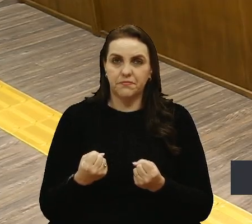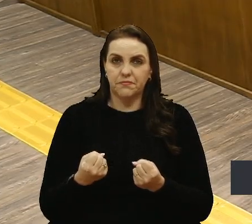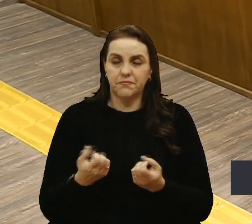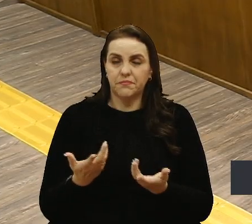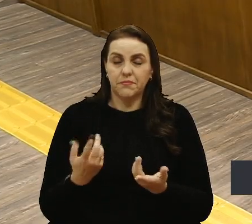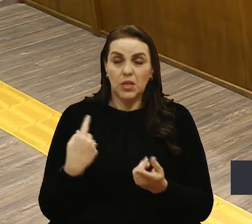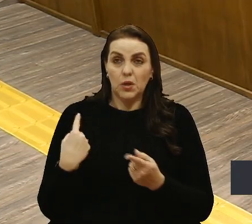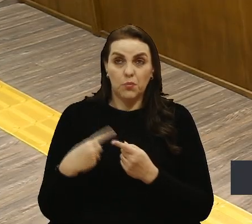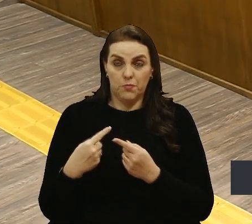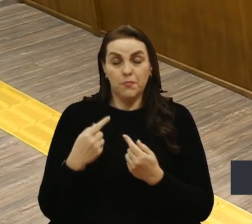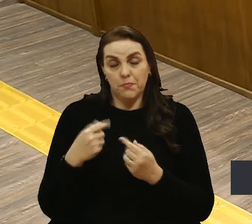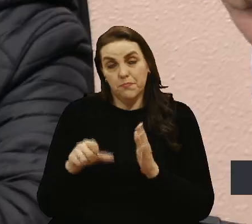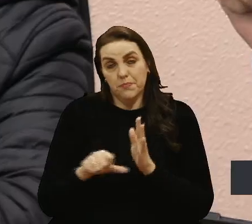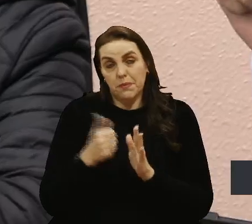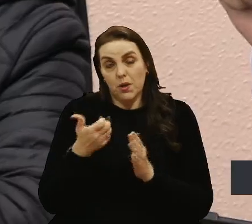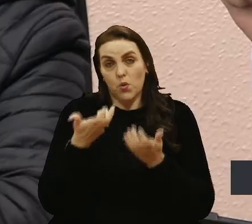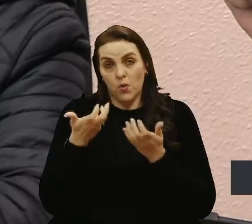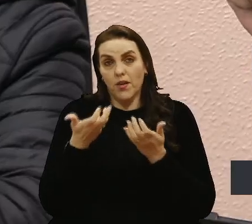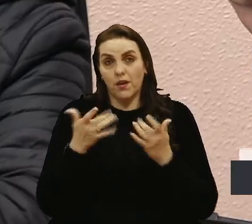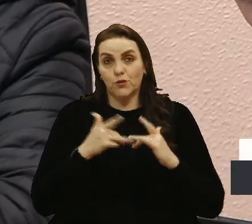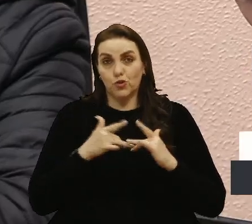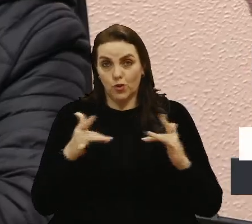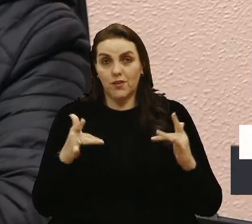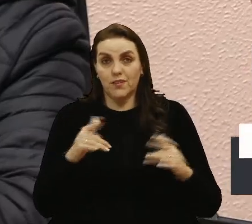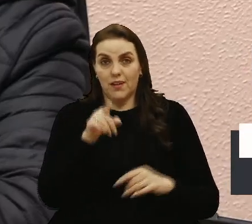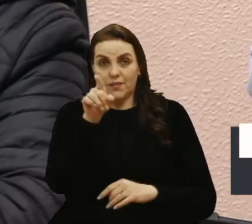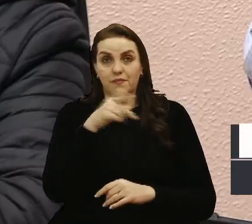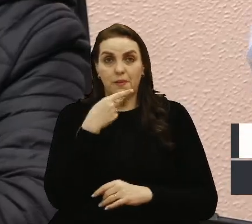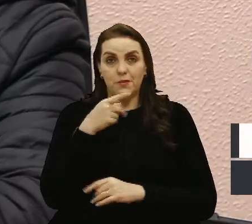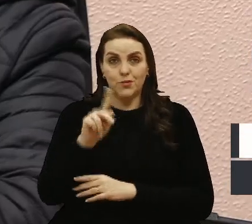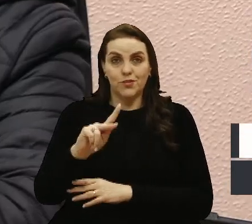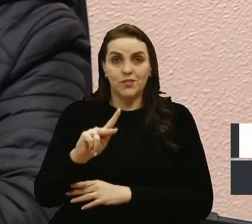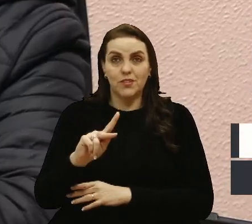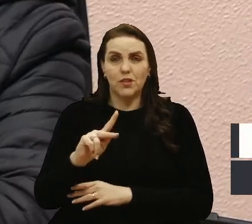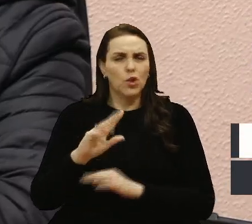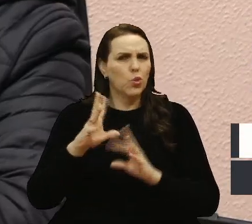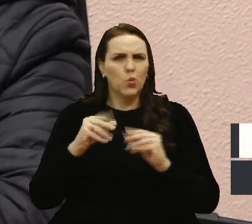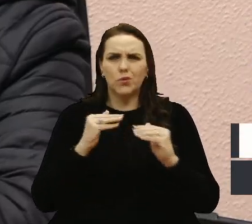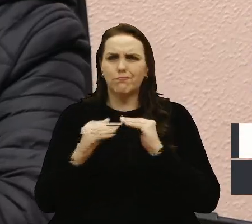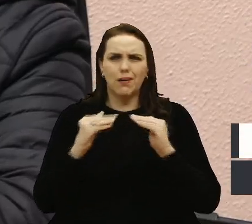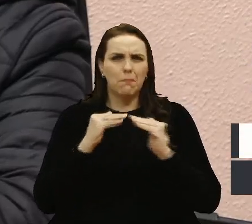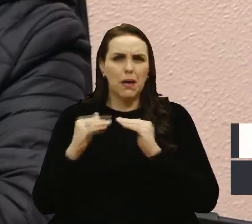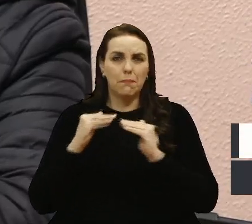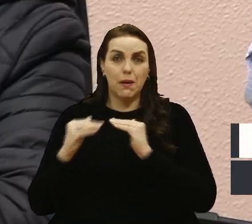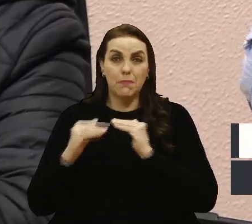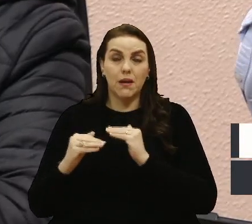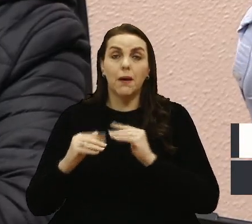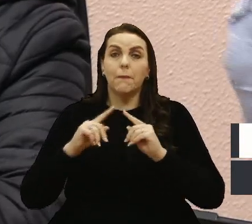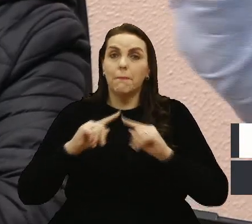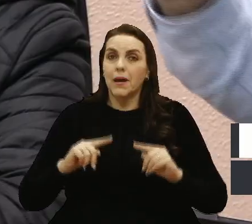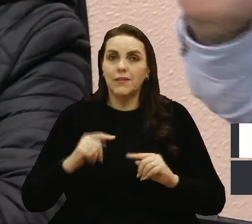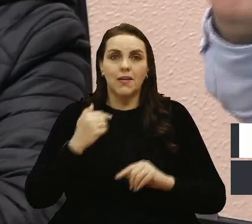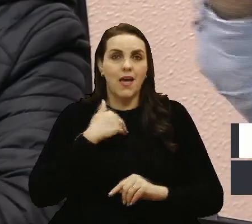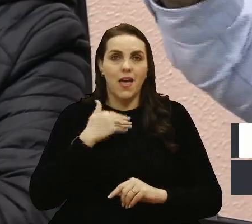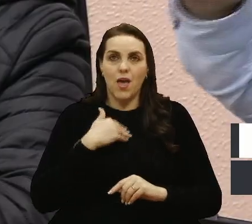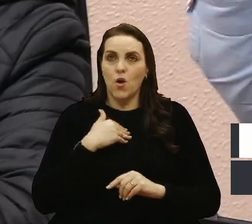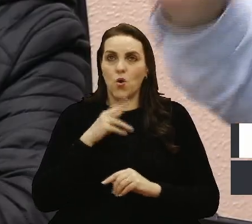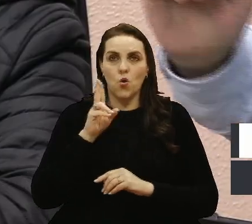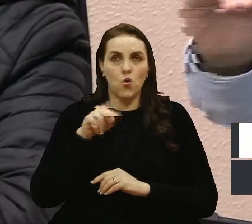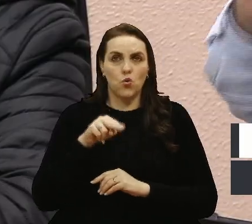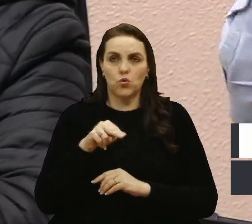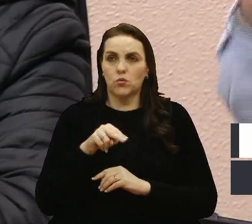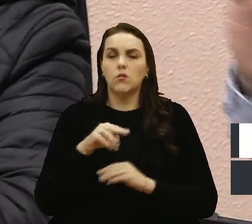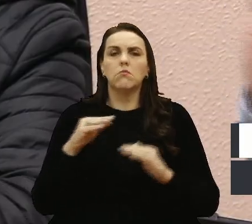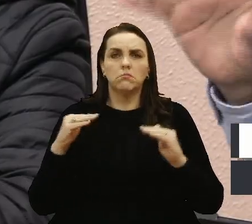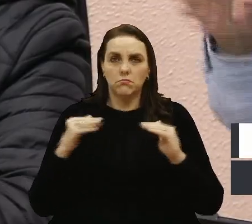Primeiro, eu quero me solidarizar e dizer para a senhora, a gente pode ter todas as divergências, mas eu não derrubo quórum,